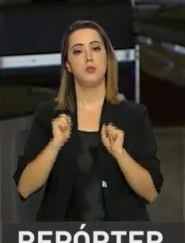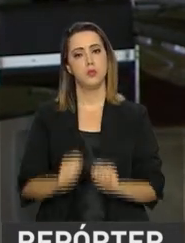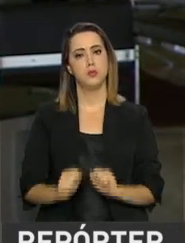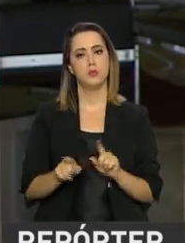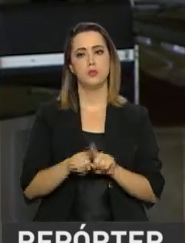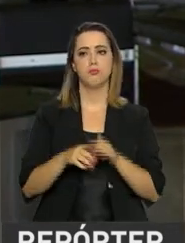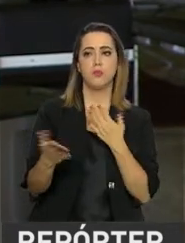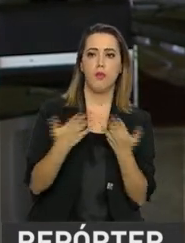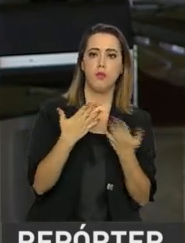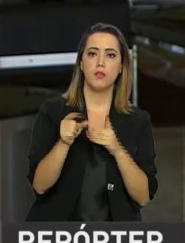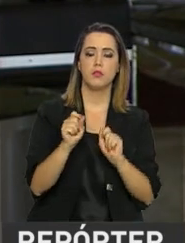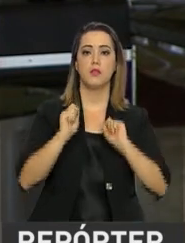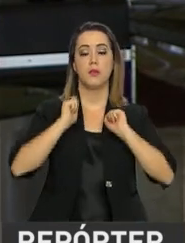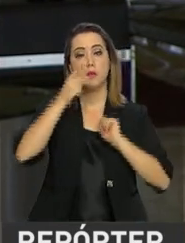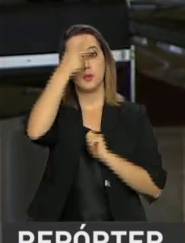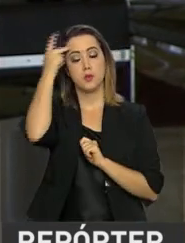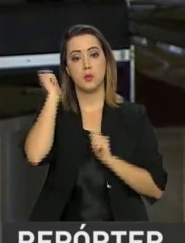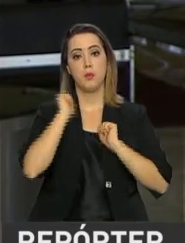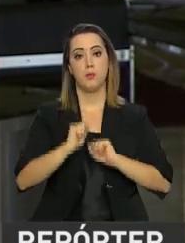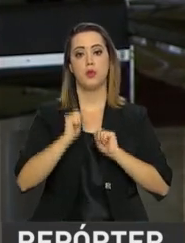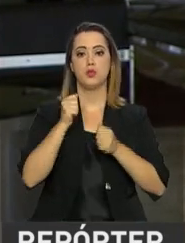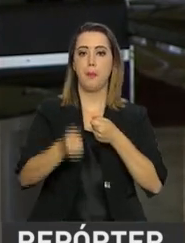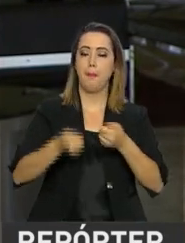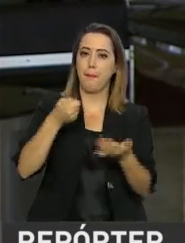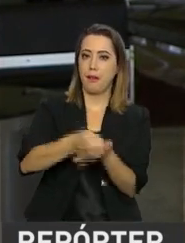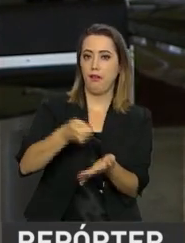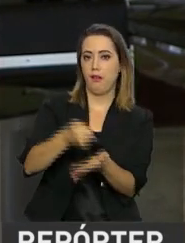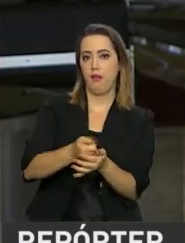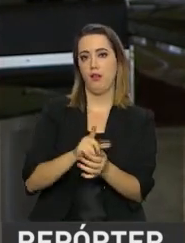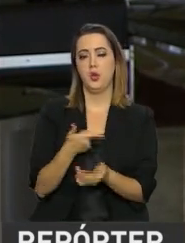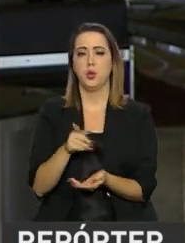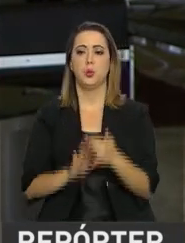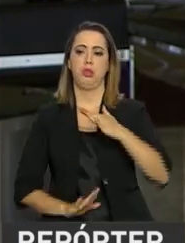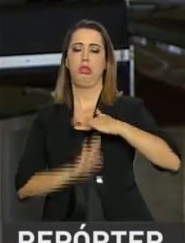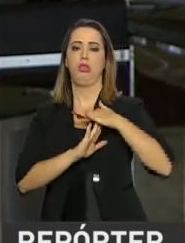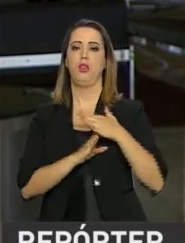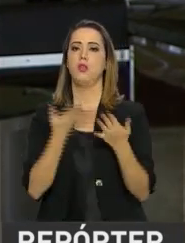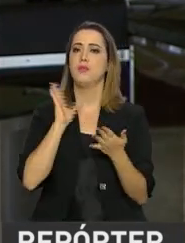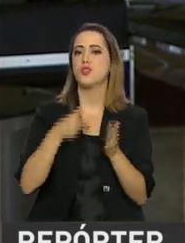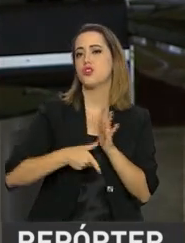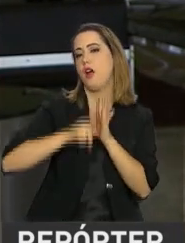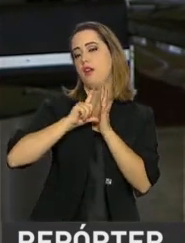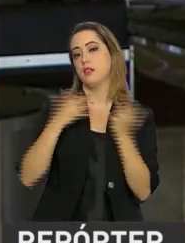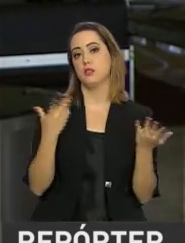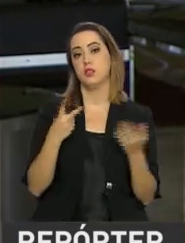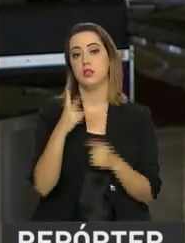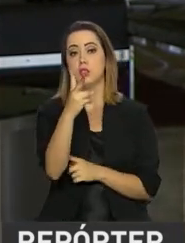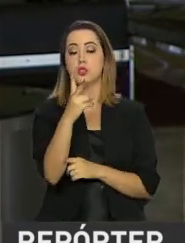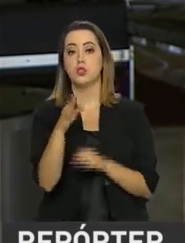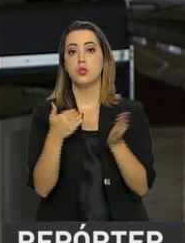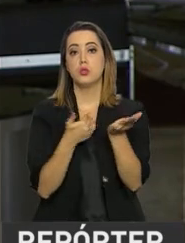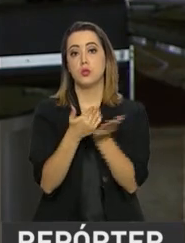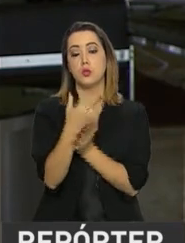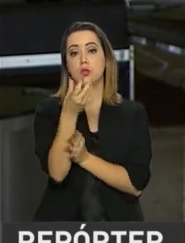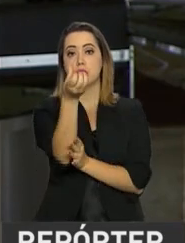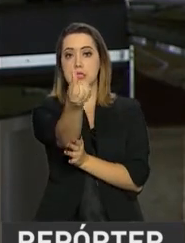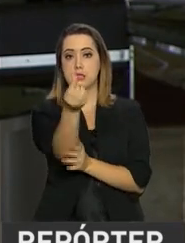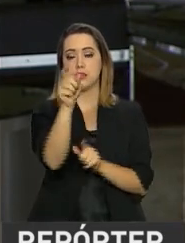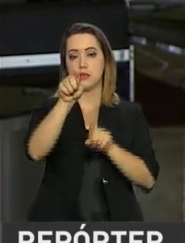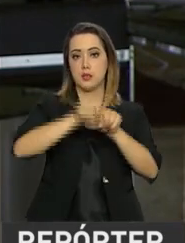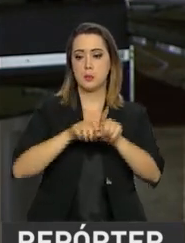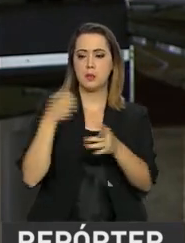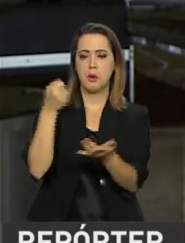de pagamento do cliente ou seja não tem um limite máximo pré determinado o cliente tem de dois a seis meses para comprar tudo o que